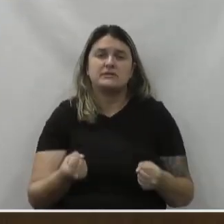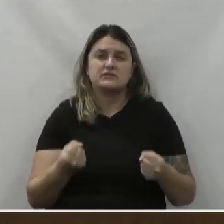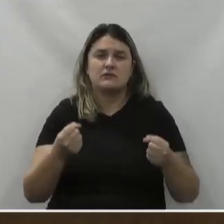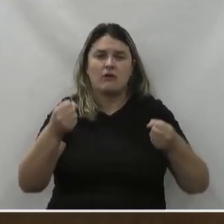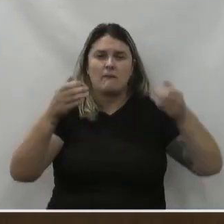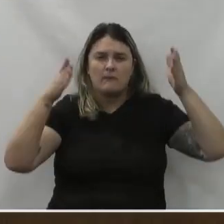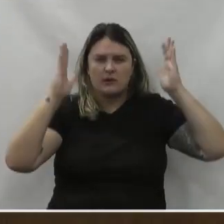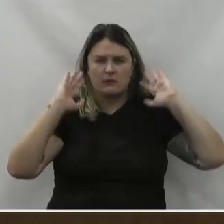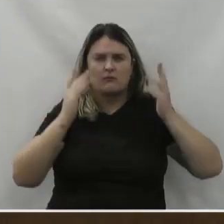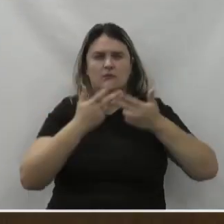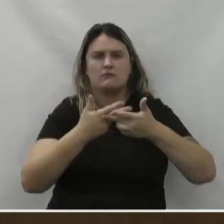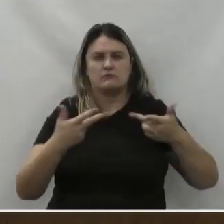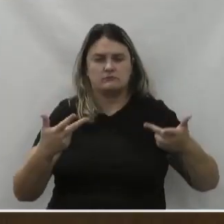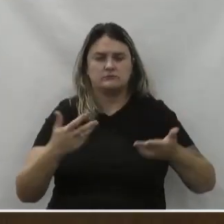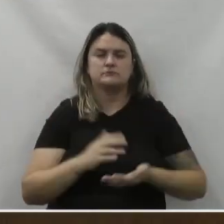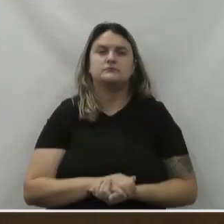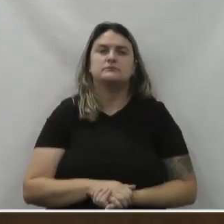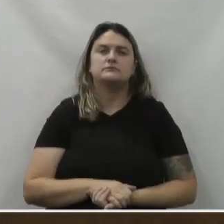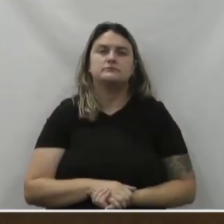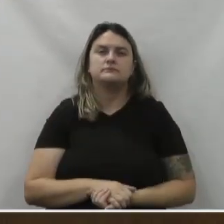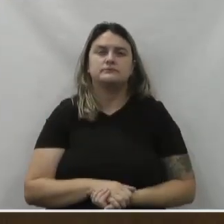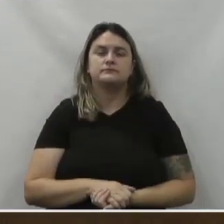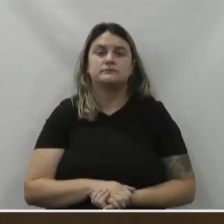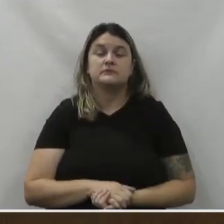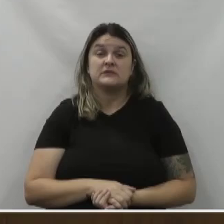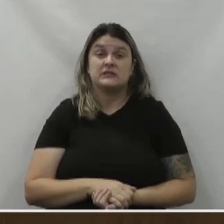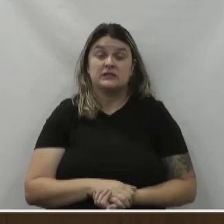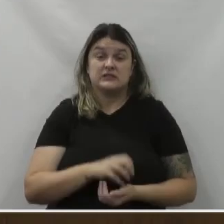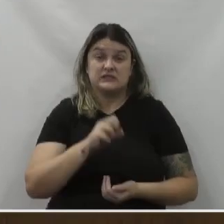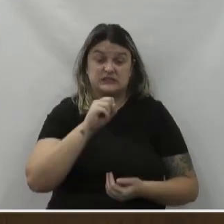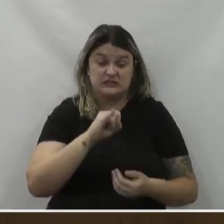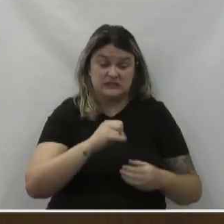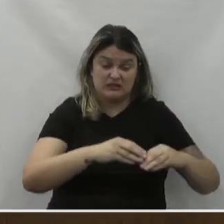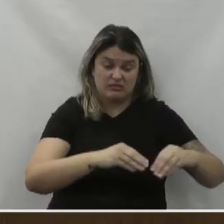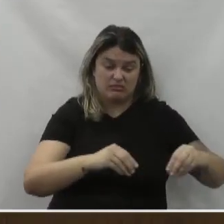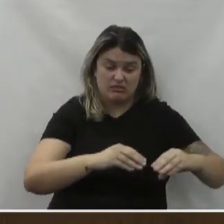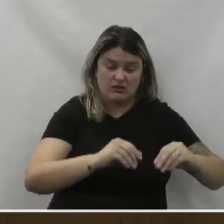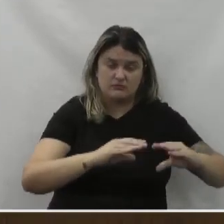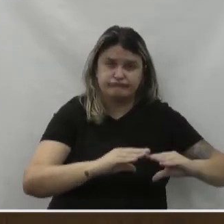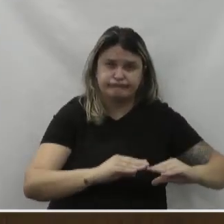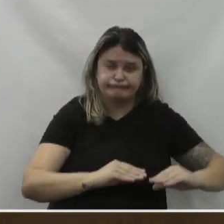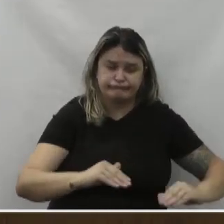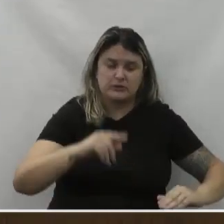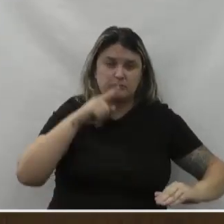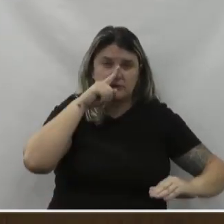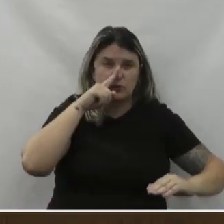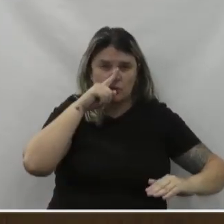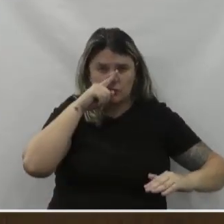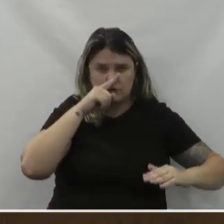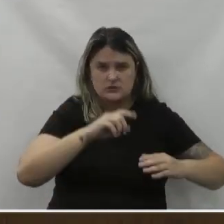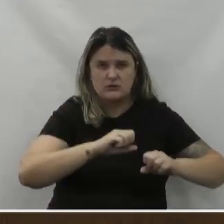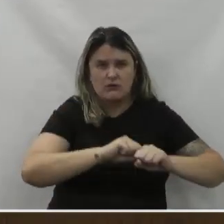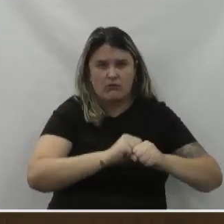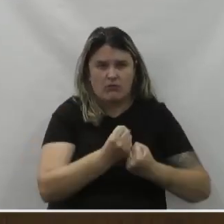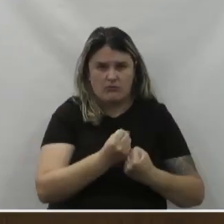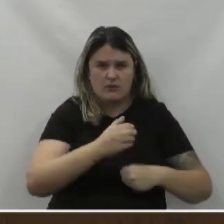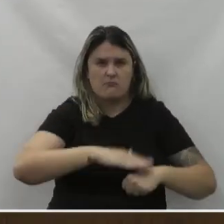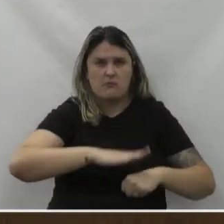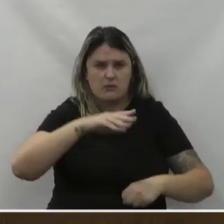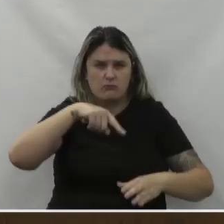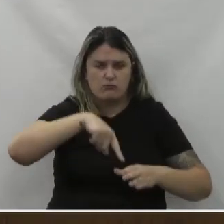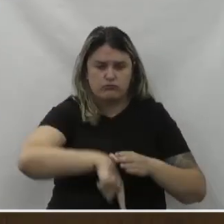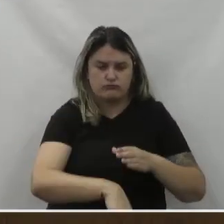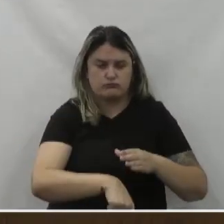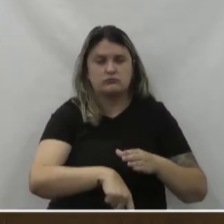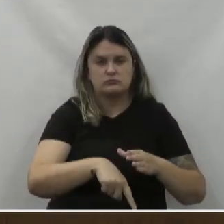pesados, como caminhões. Caso o solo ceda, pode ocorrer um desmoronamento mais amplo, comprometendo a